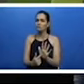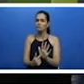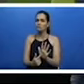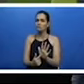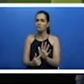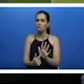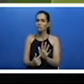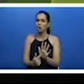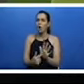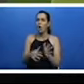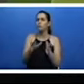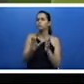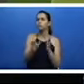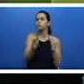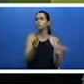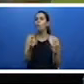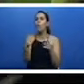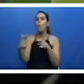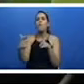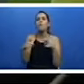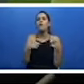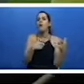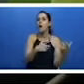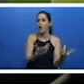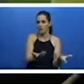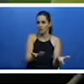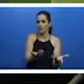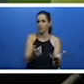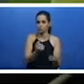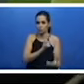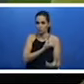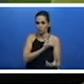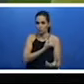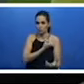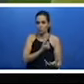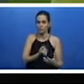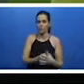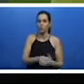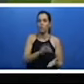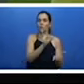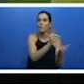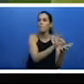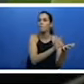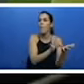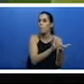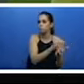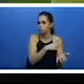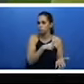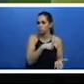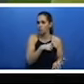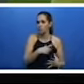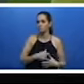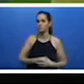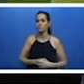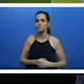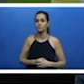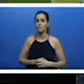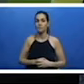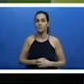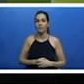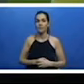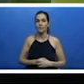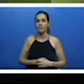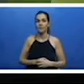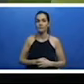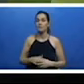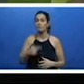a posição do elemento, ou no caso, quantos pontos eu vou ter, ao invés da gente escrever